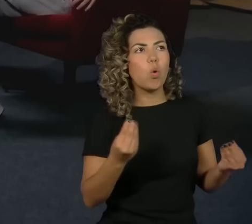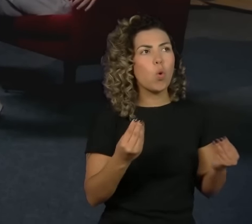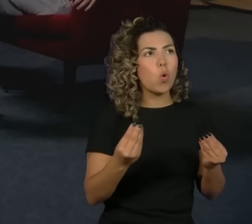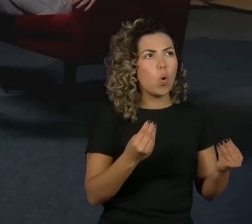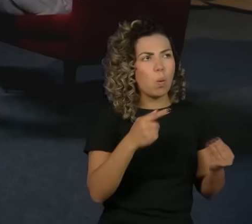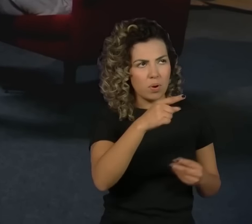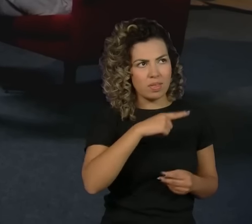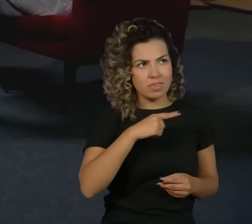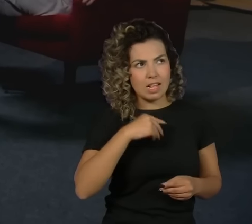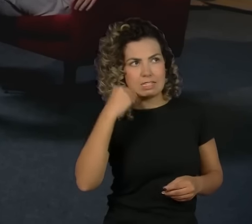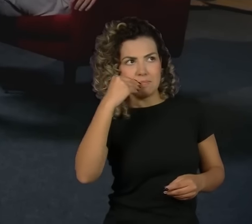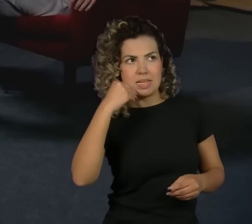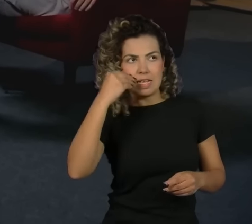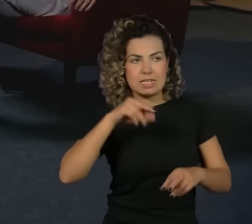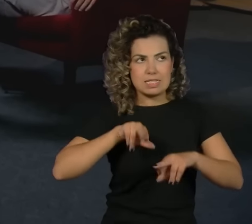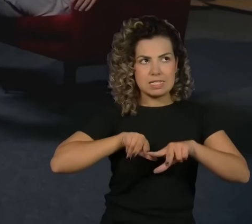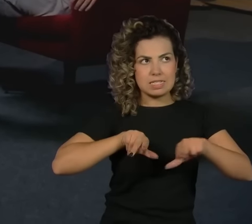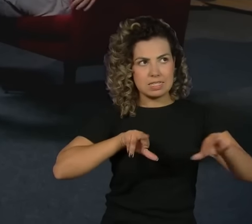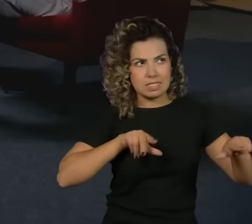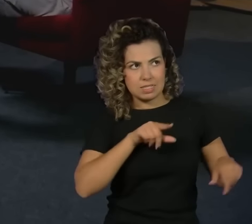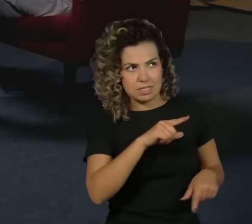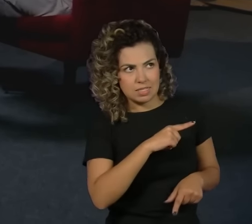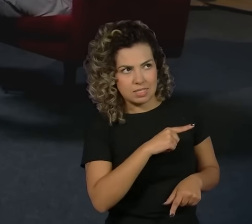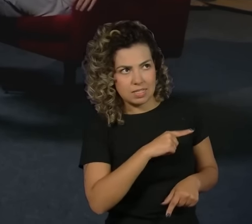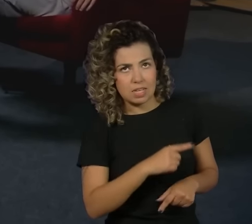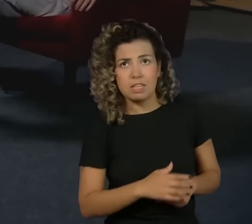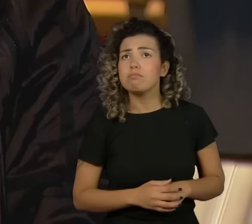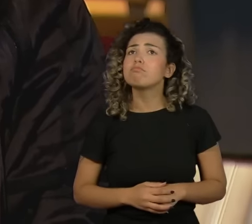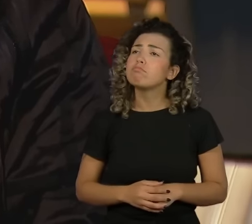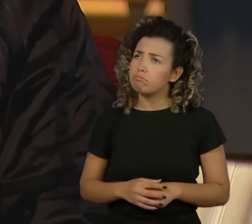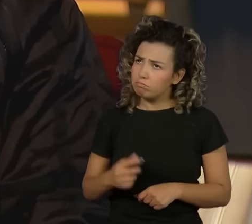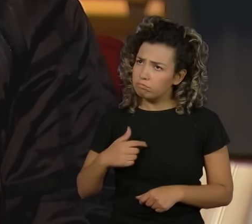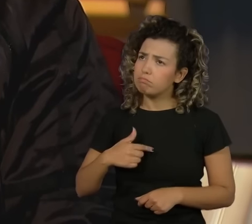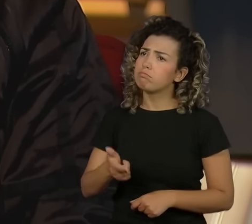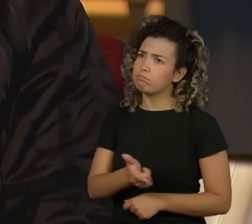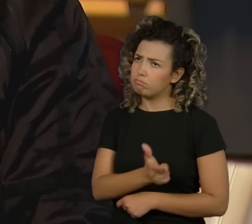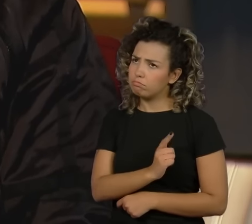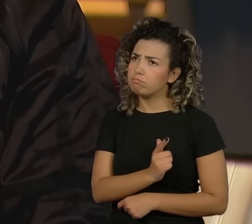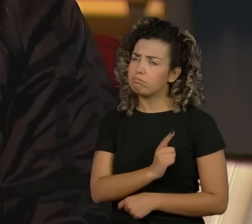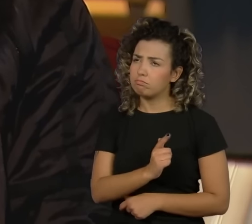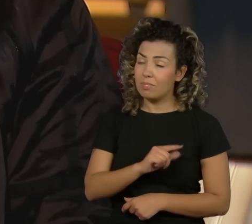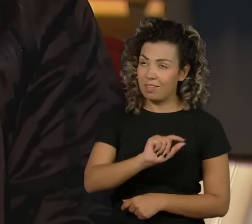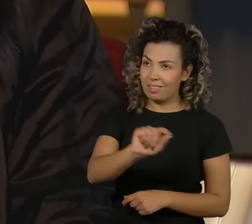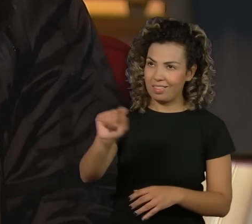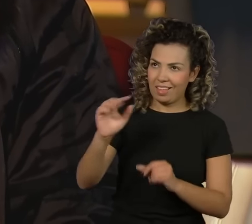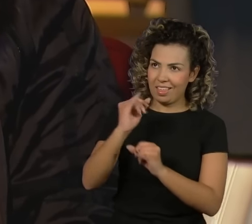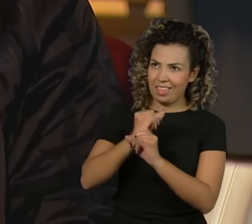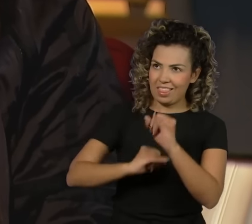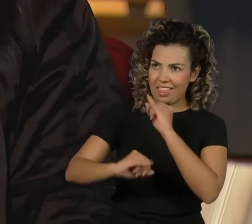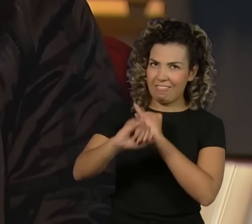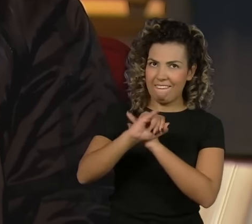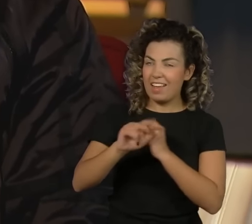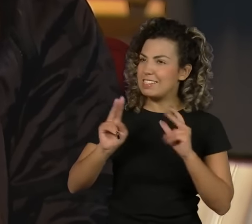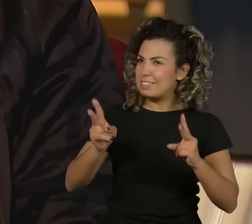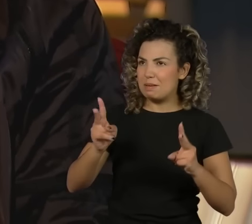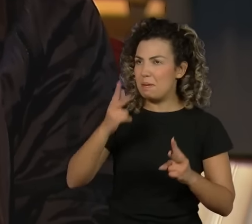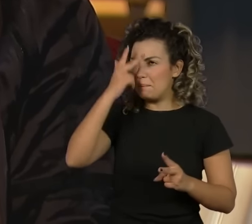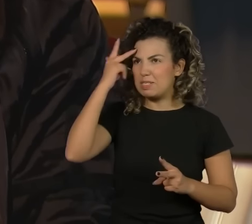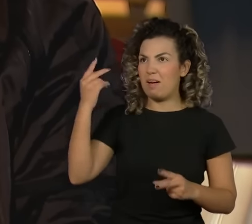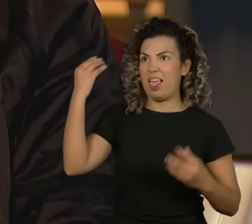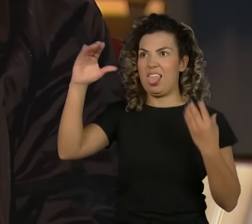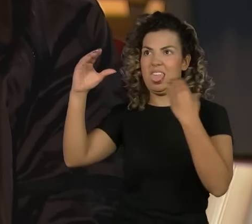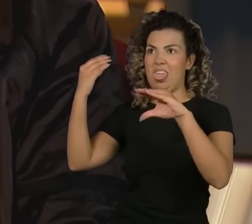vivências alternativas? Tenho, eu tenho taras. Sim. E aí o pessoal na internet começa a cacetar,